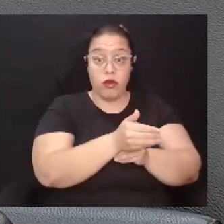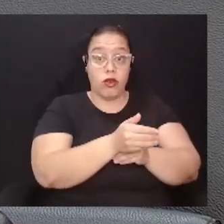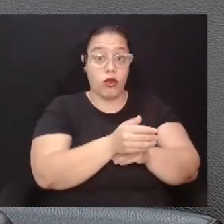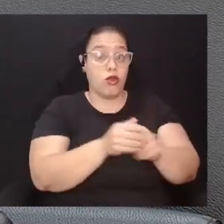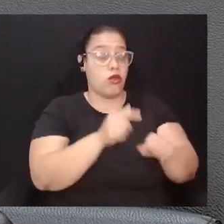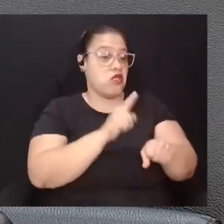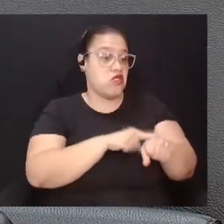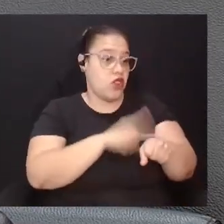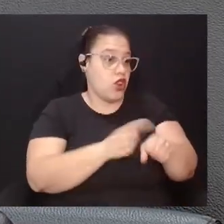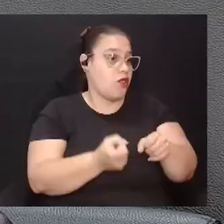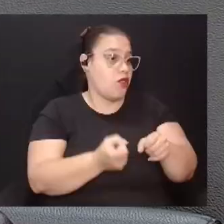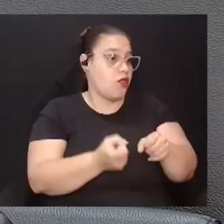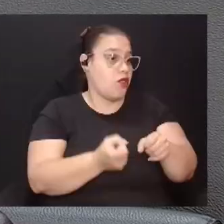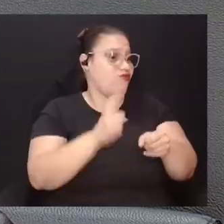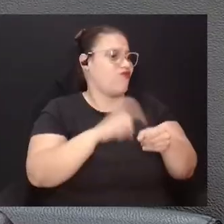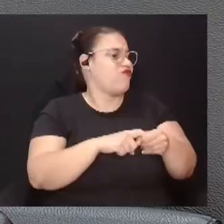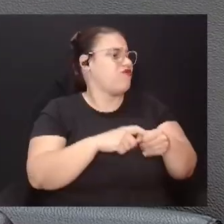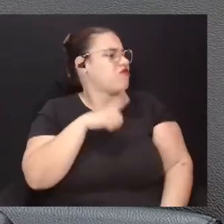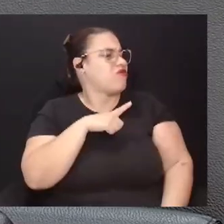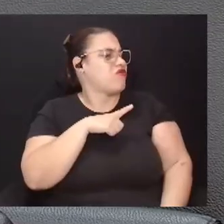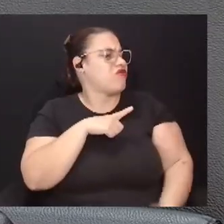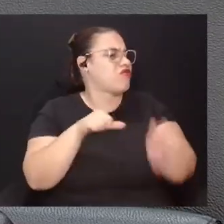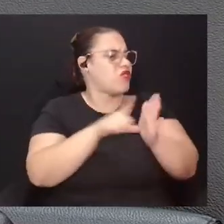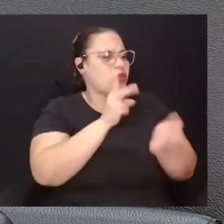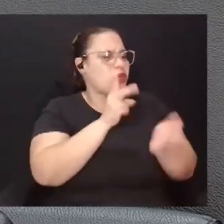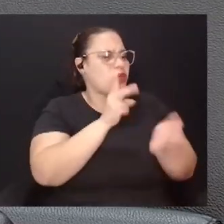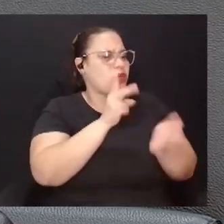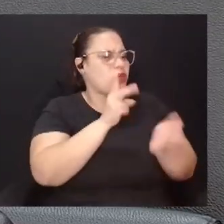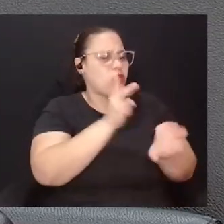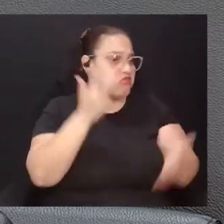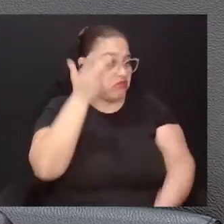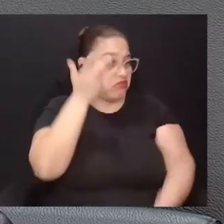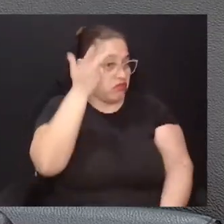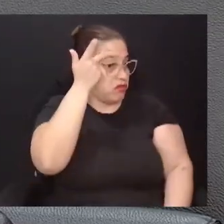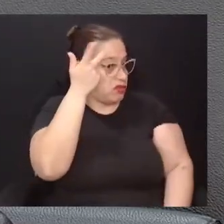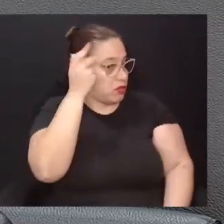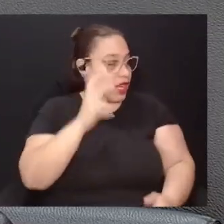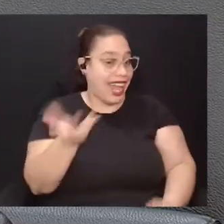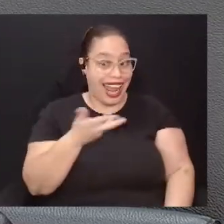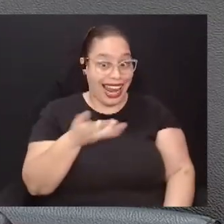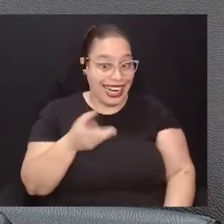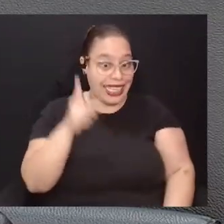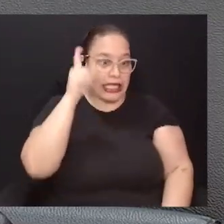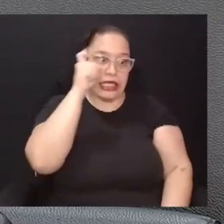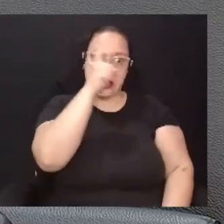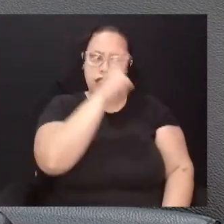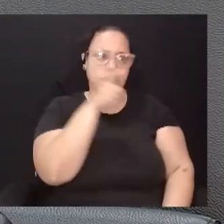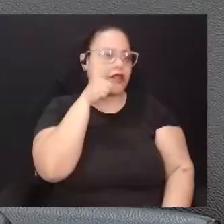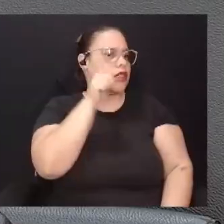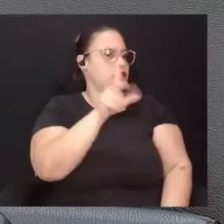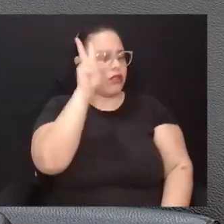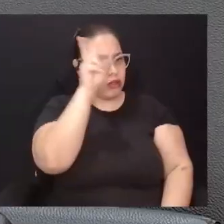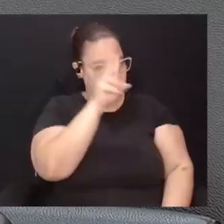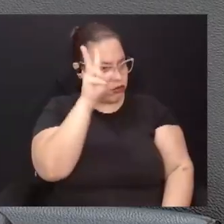de recuperação e tudo mais, mas tem quem está no comércio, continua com a atividade de forma acelerada. E dificilmente a